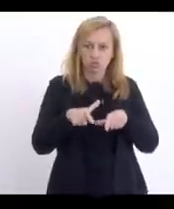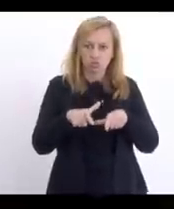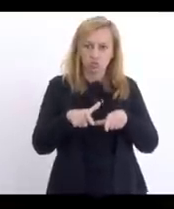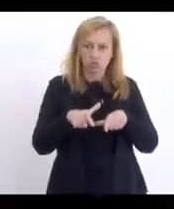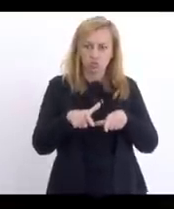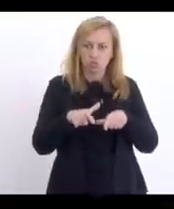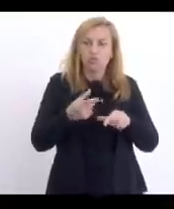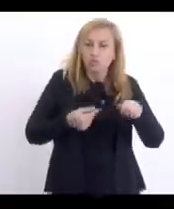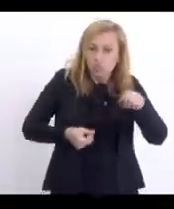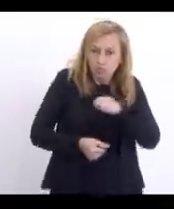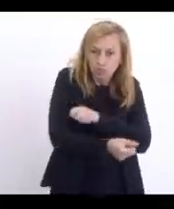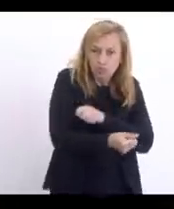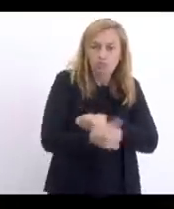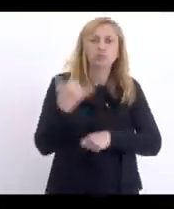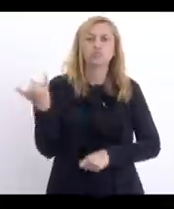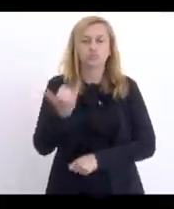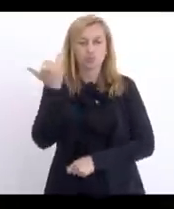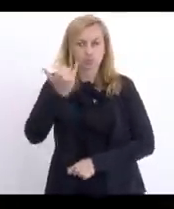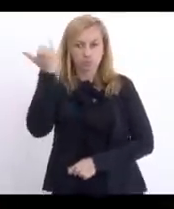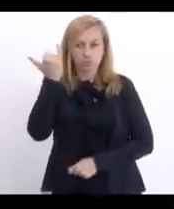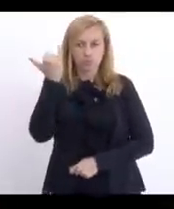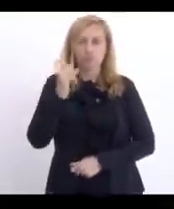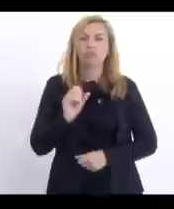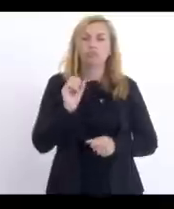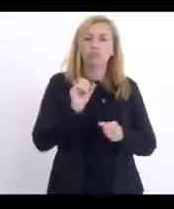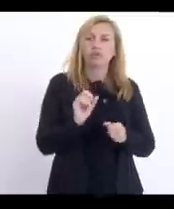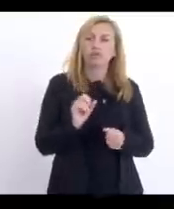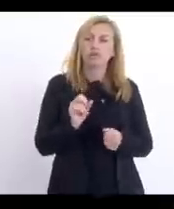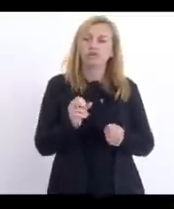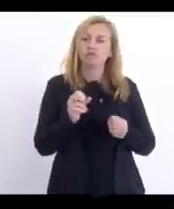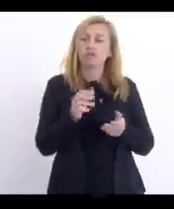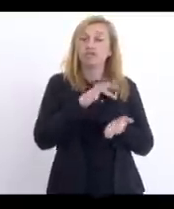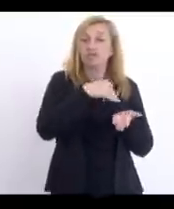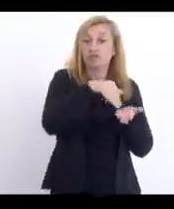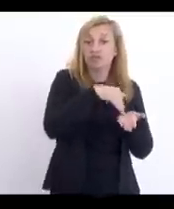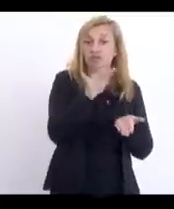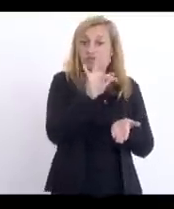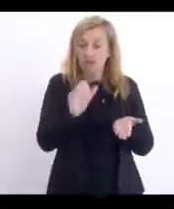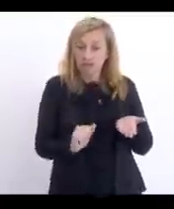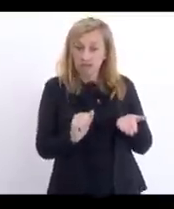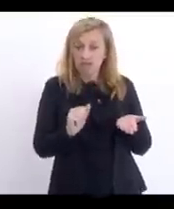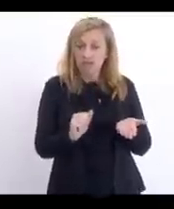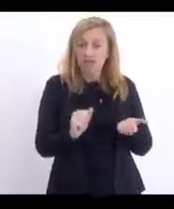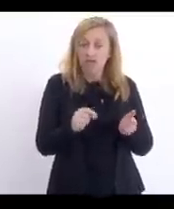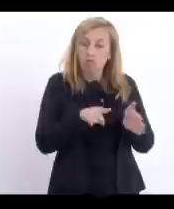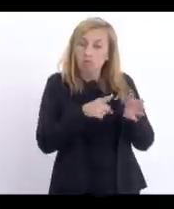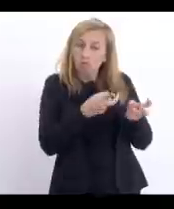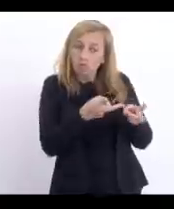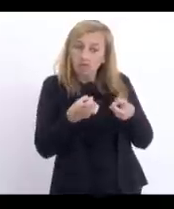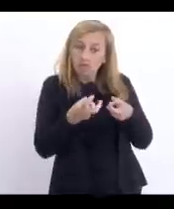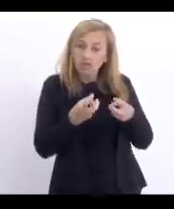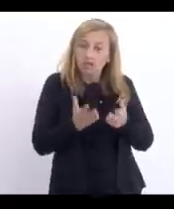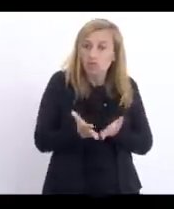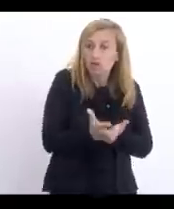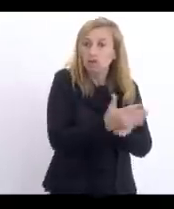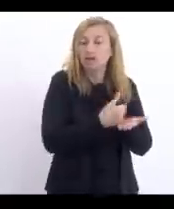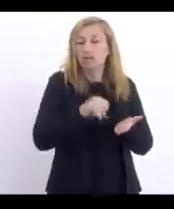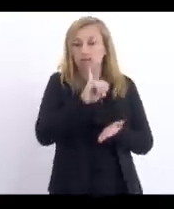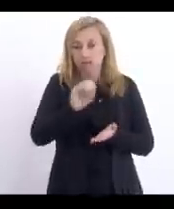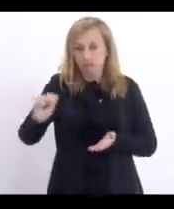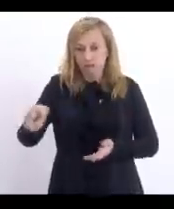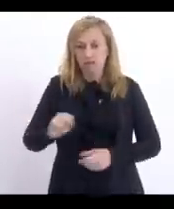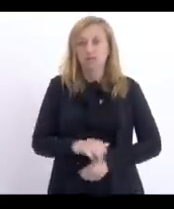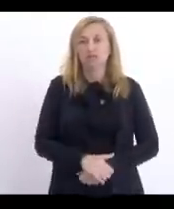os investimentos necessários para a Fazenda verificar a questão do recolhimento do